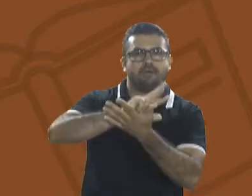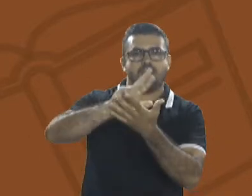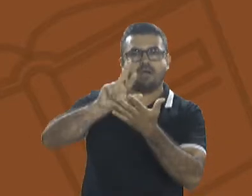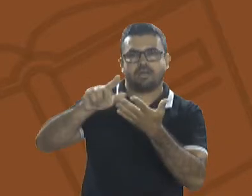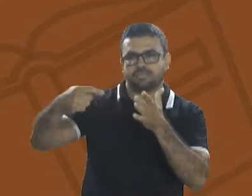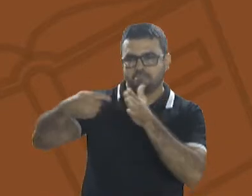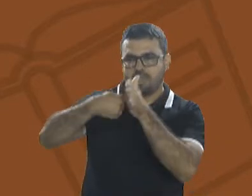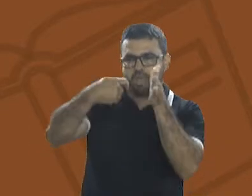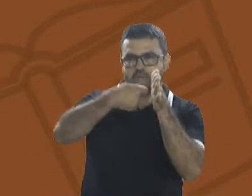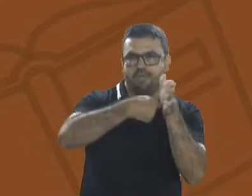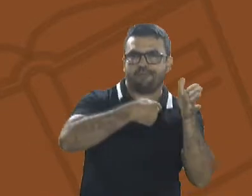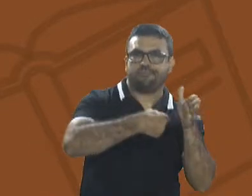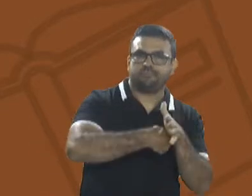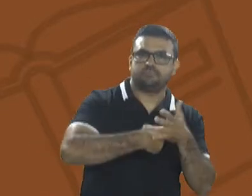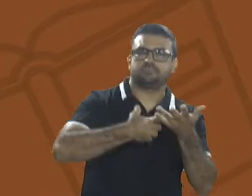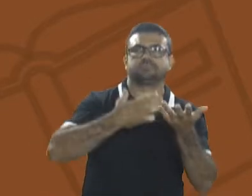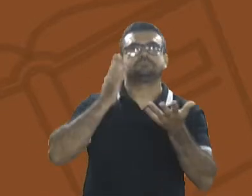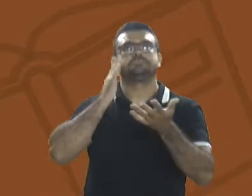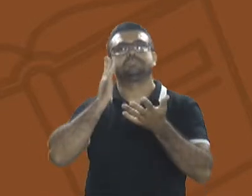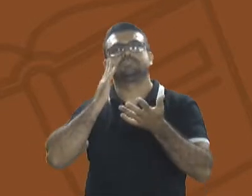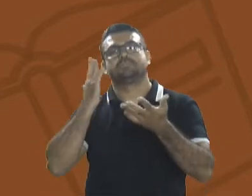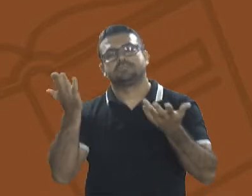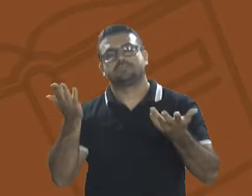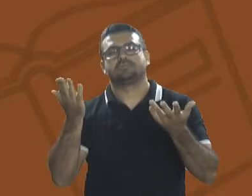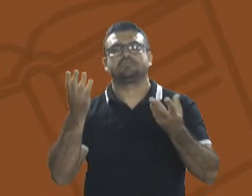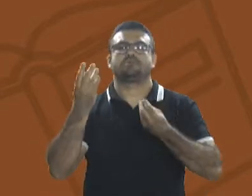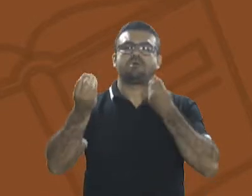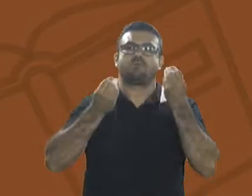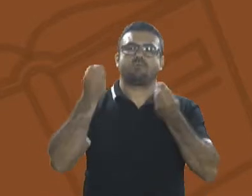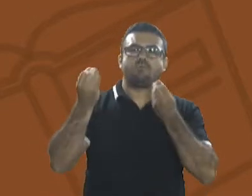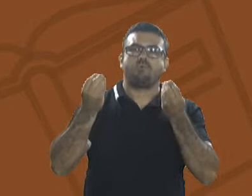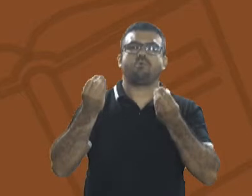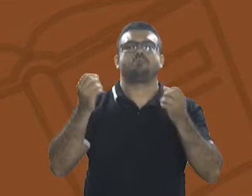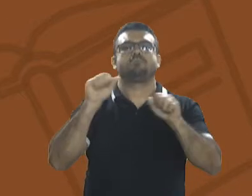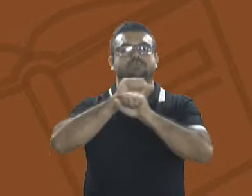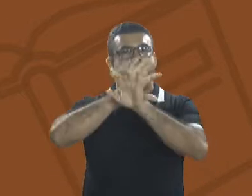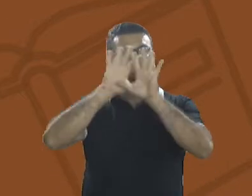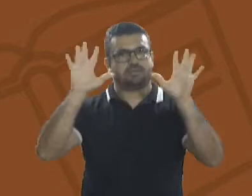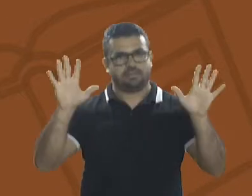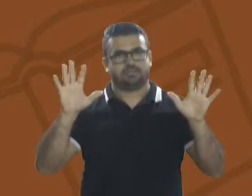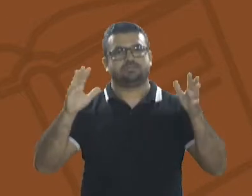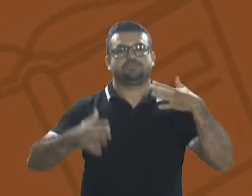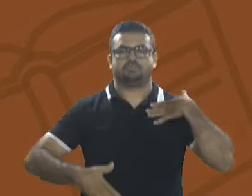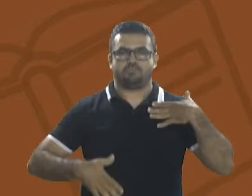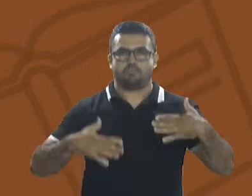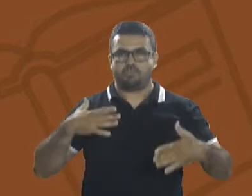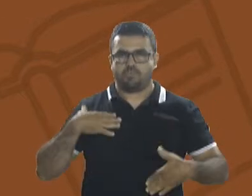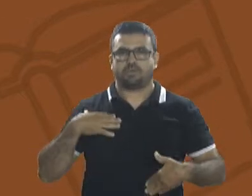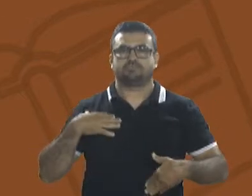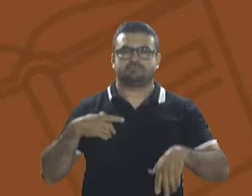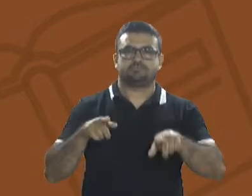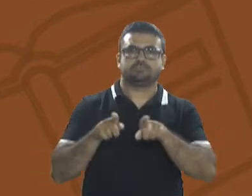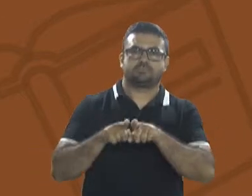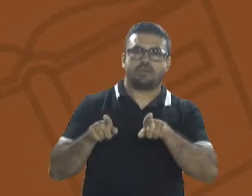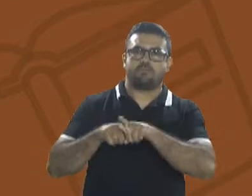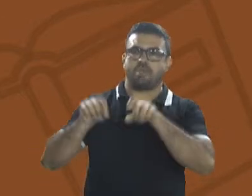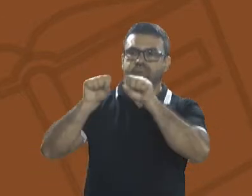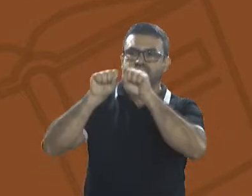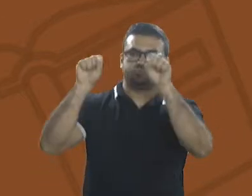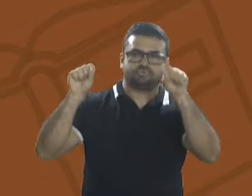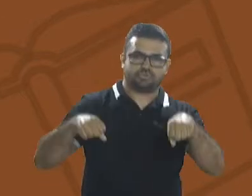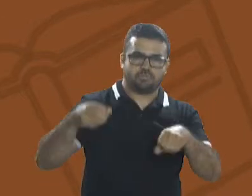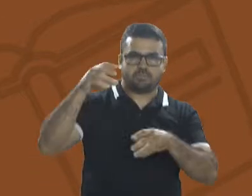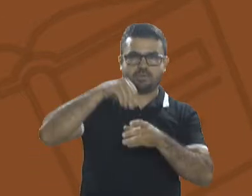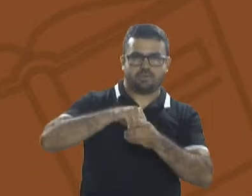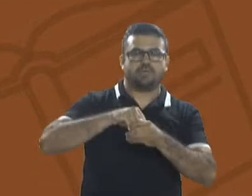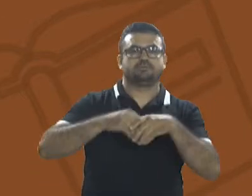dia, a gente tenta entender, e aí nessa aula a gente vai tentar esclarecer, falando um pouco sobre o corpo humano e os sistemas que abrangem o corpo